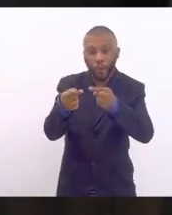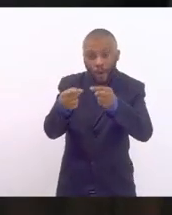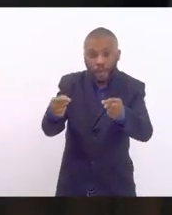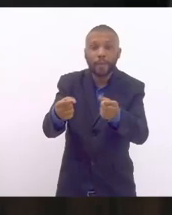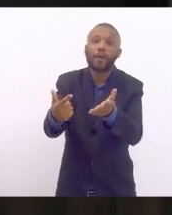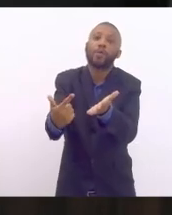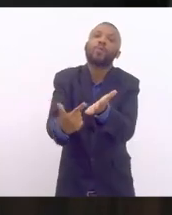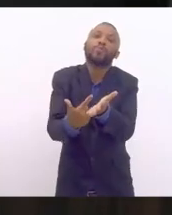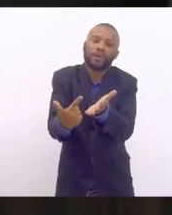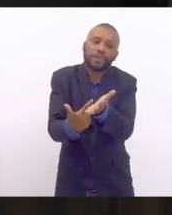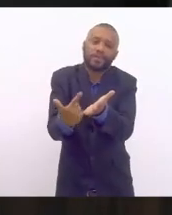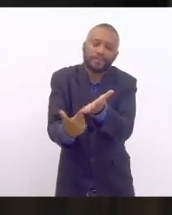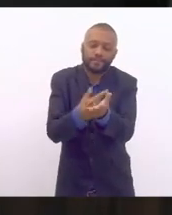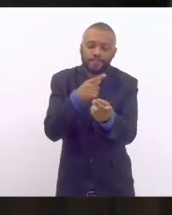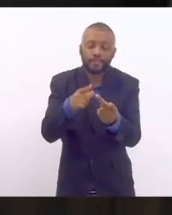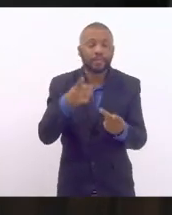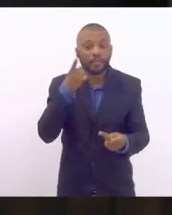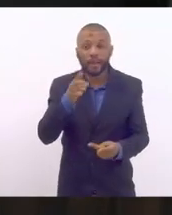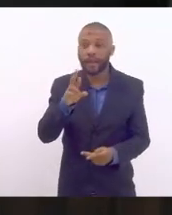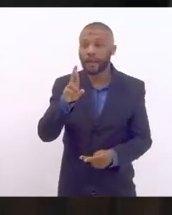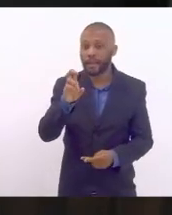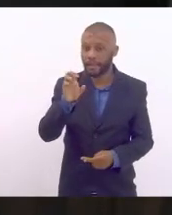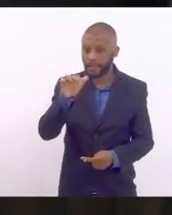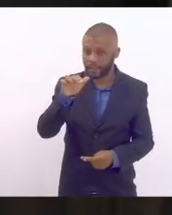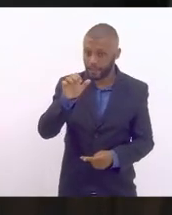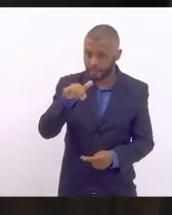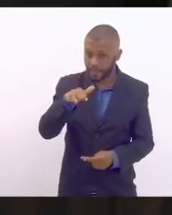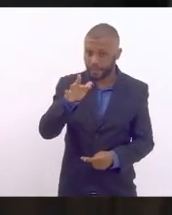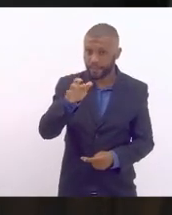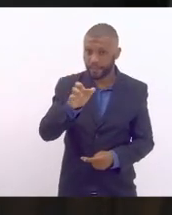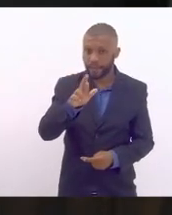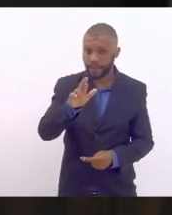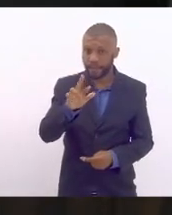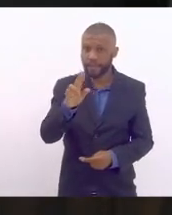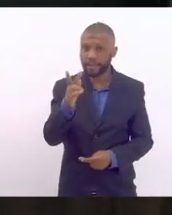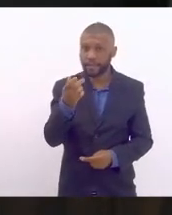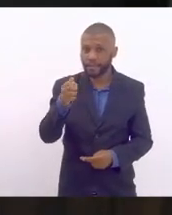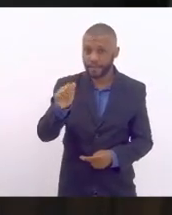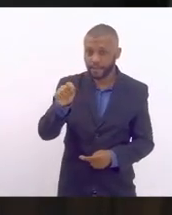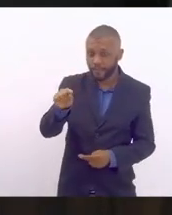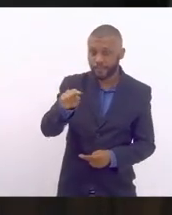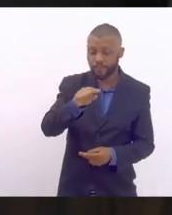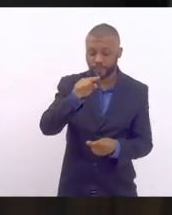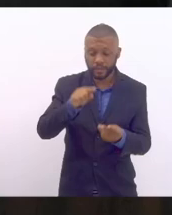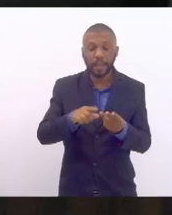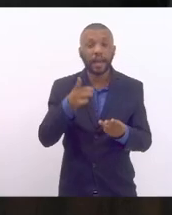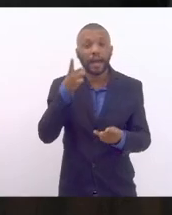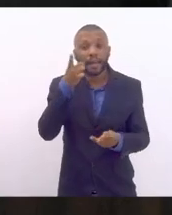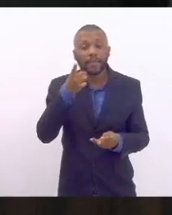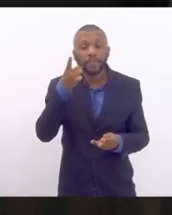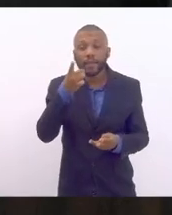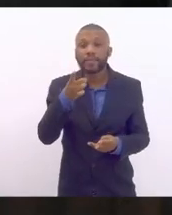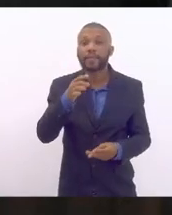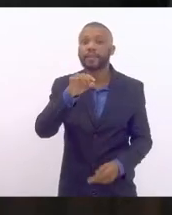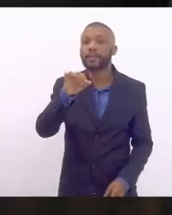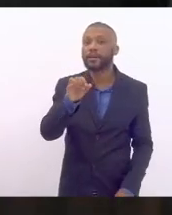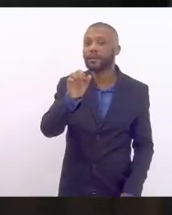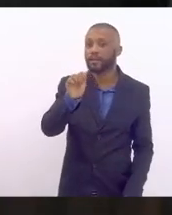livro citado Renan Ferreirinha da deputada Jandira feghali